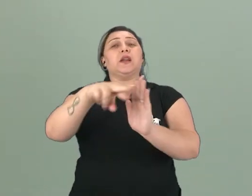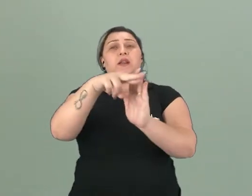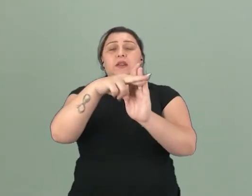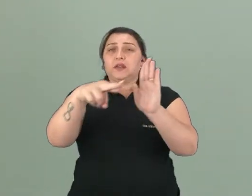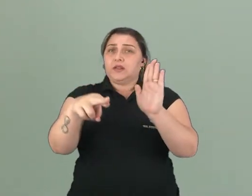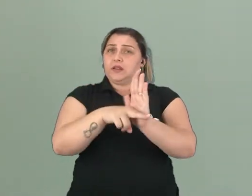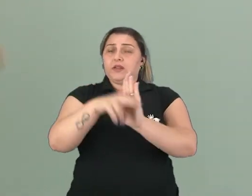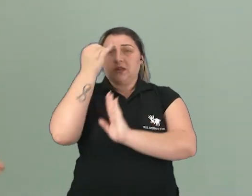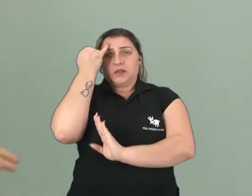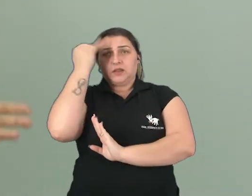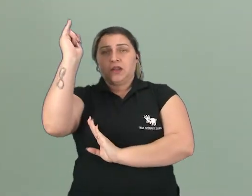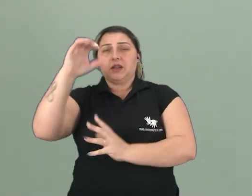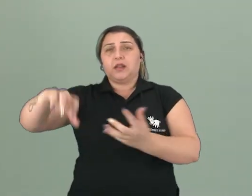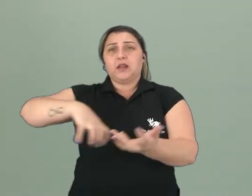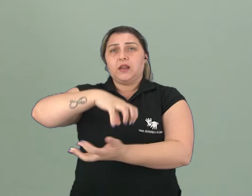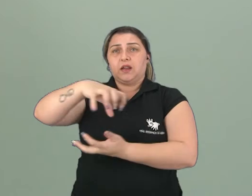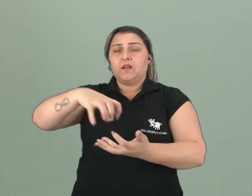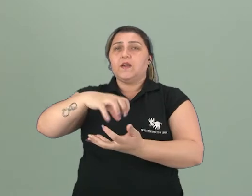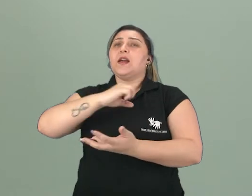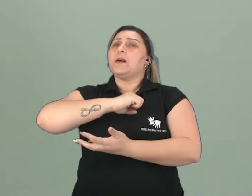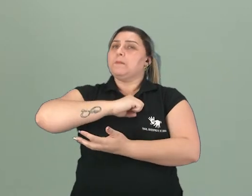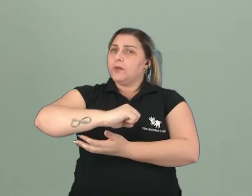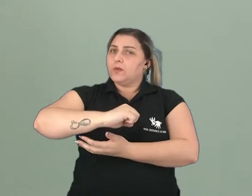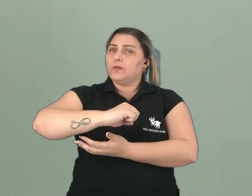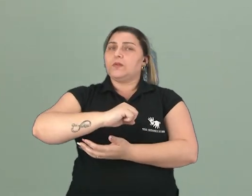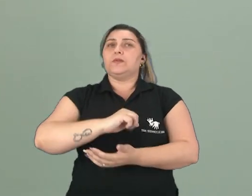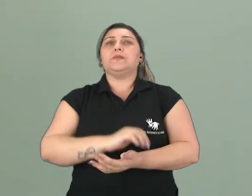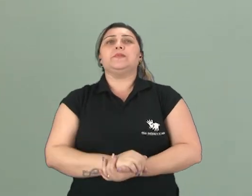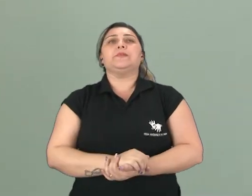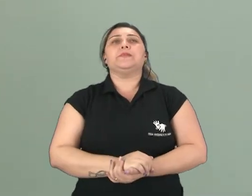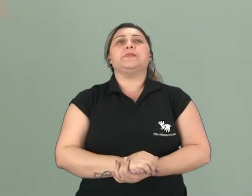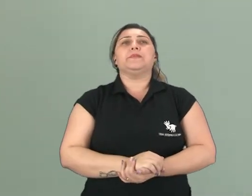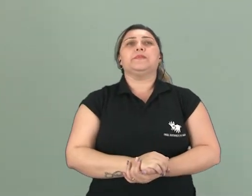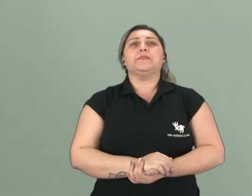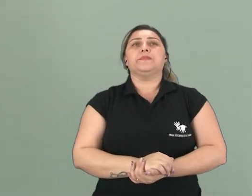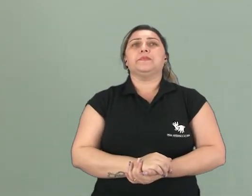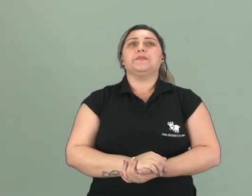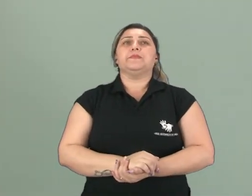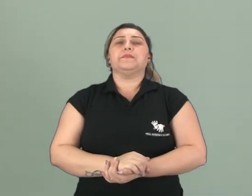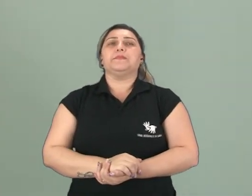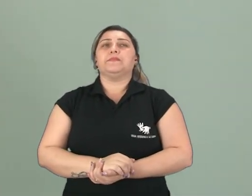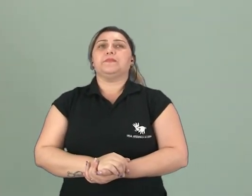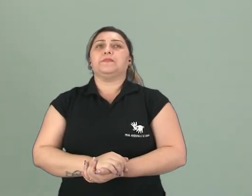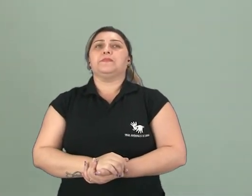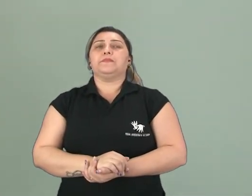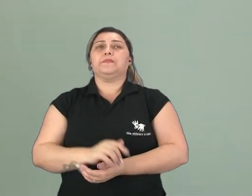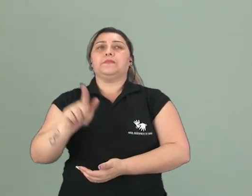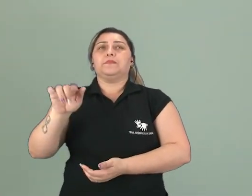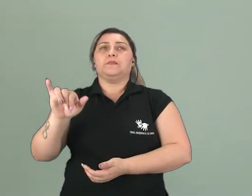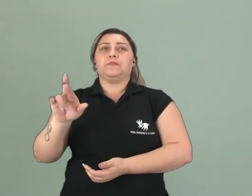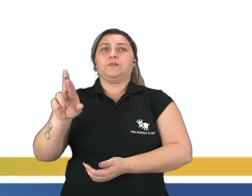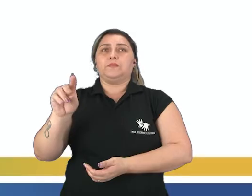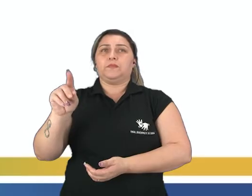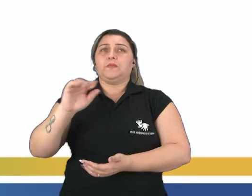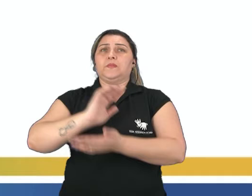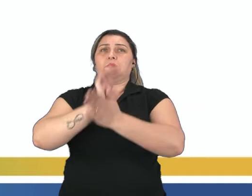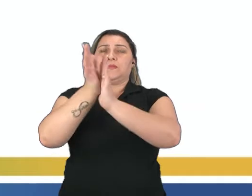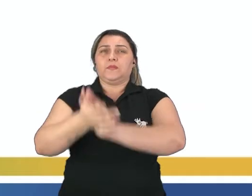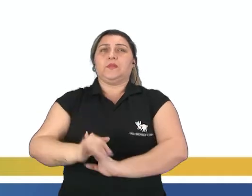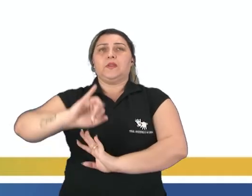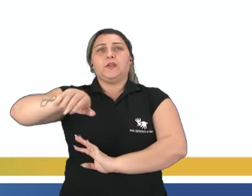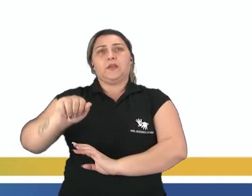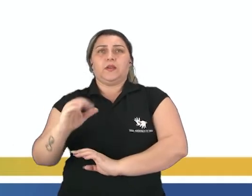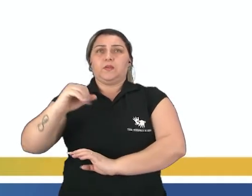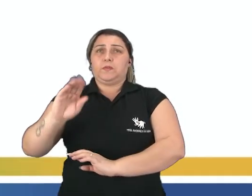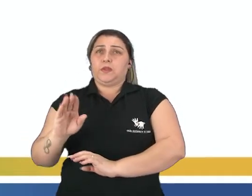ideias da revolução, era condenado à guilhotina, certo? Continuando, os girondinos derrubaram os